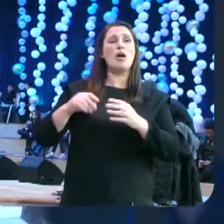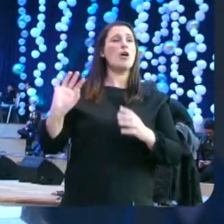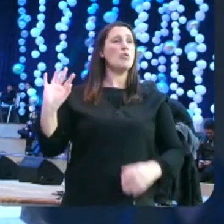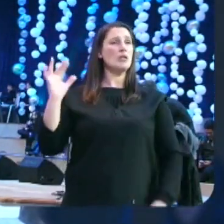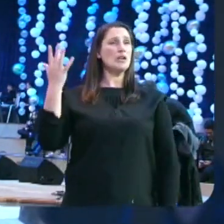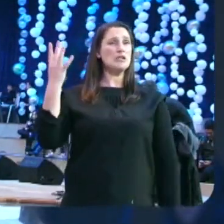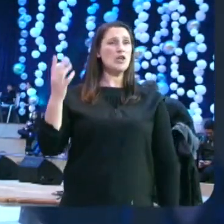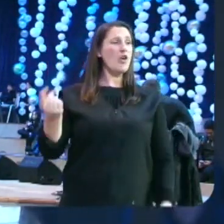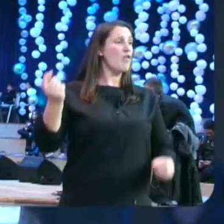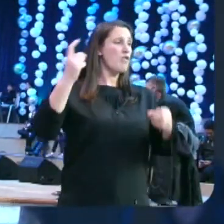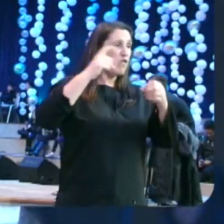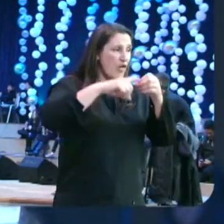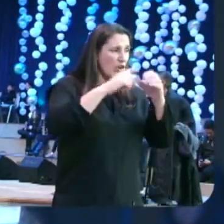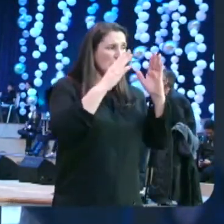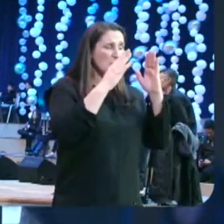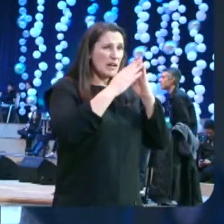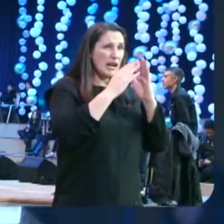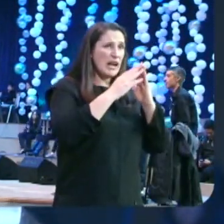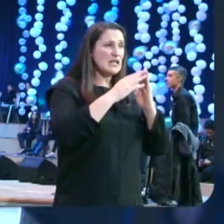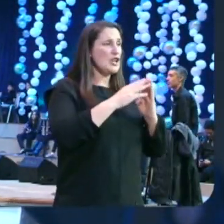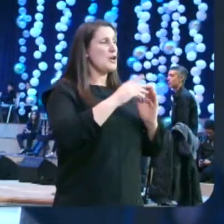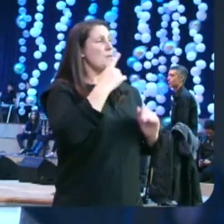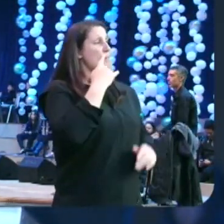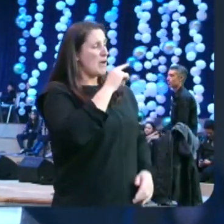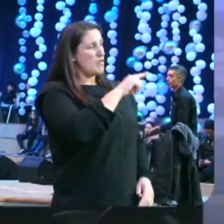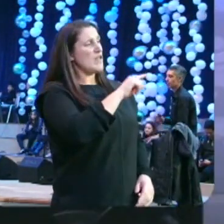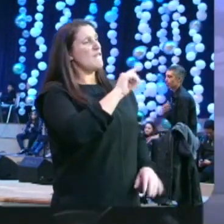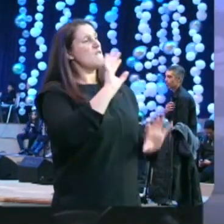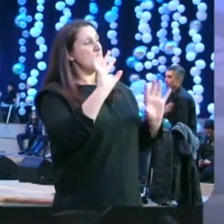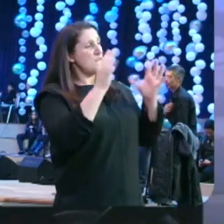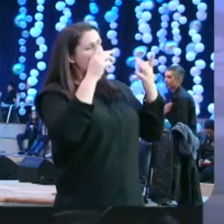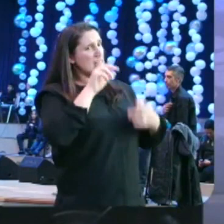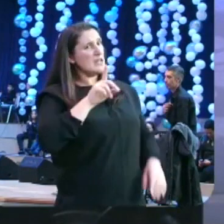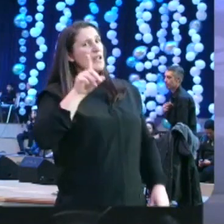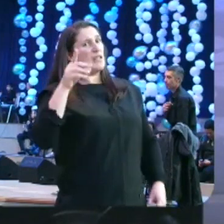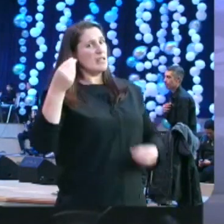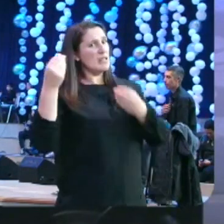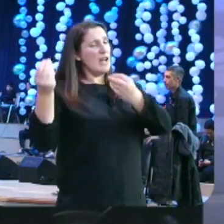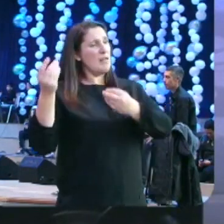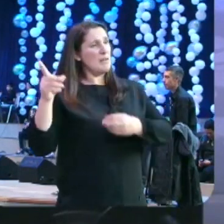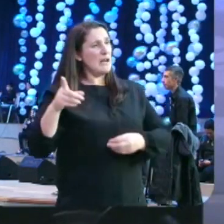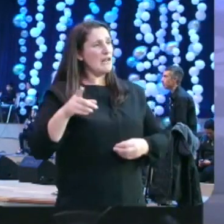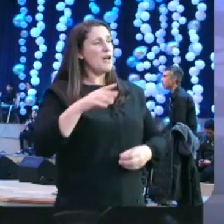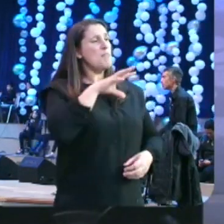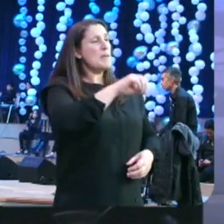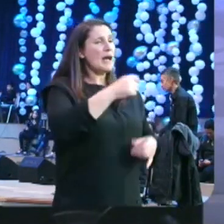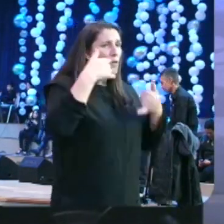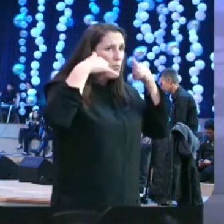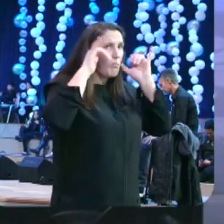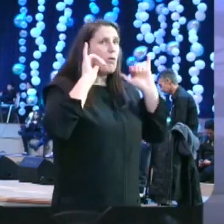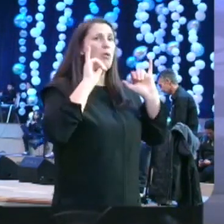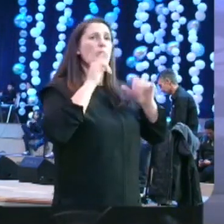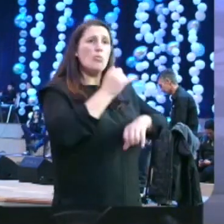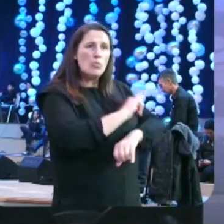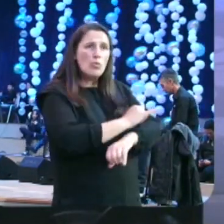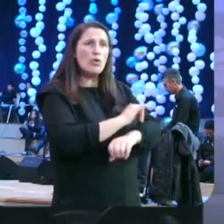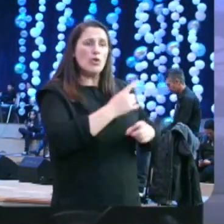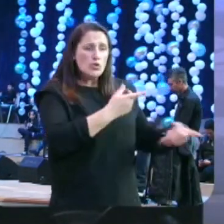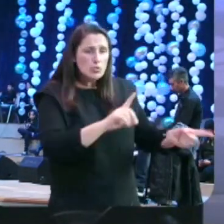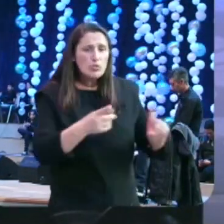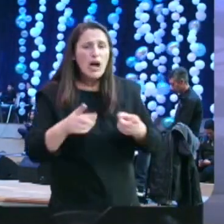fez, ainda o senhor faz festa? E vai pegar o novilho gordo para fazer